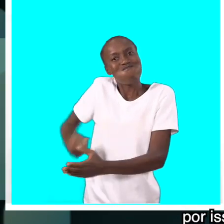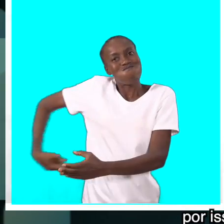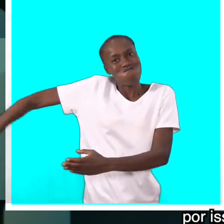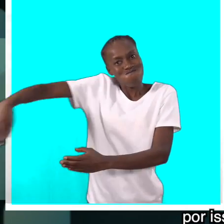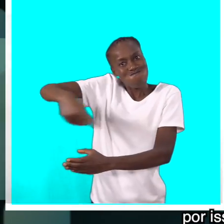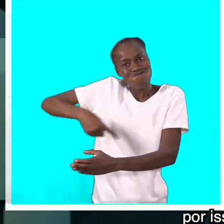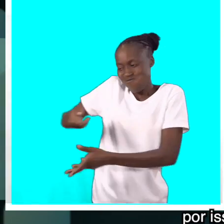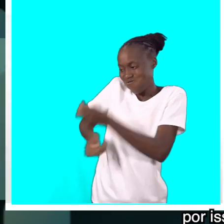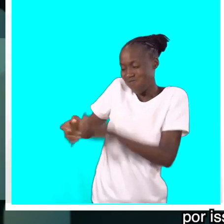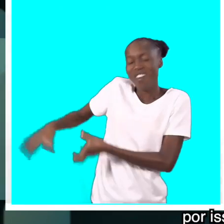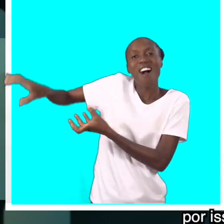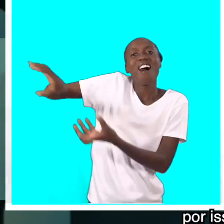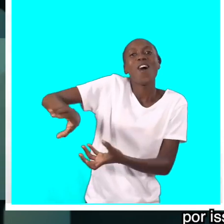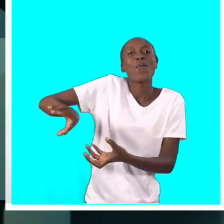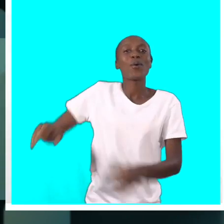fizemos poço.